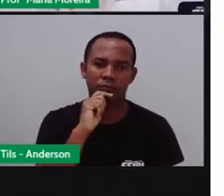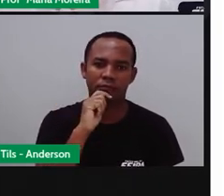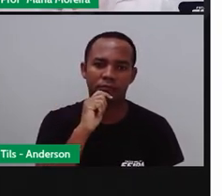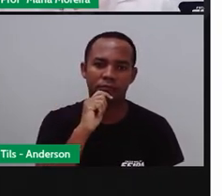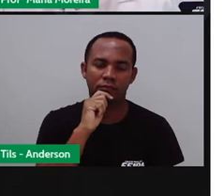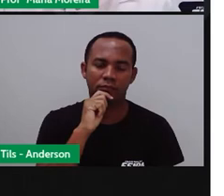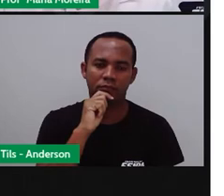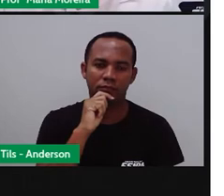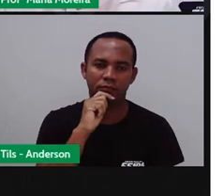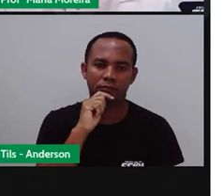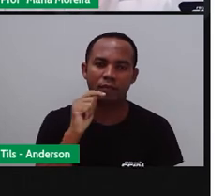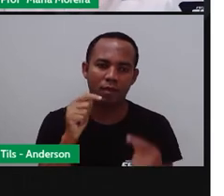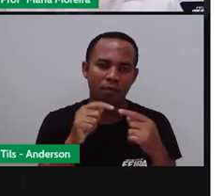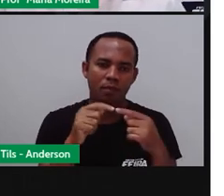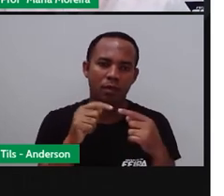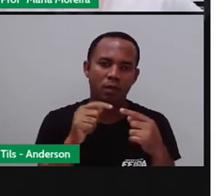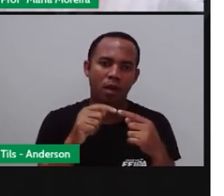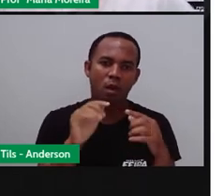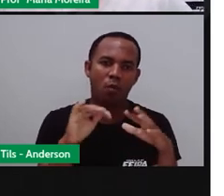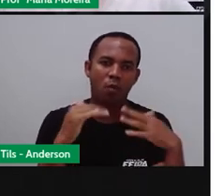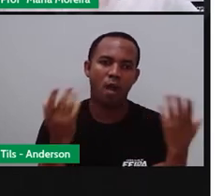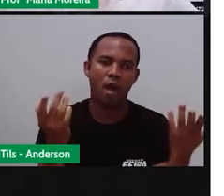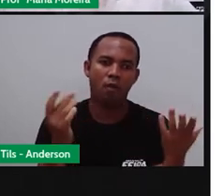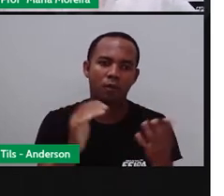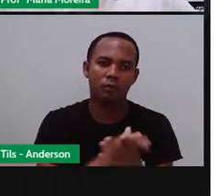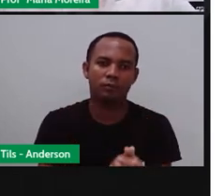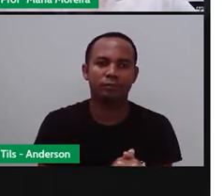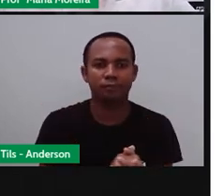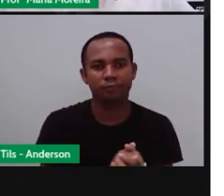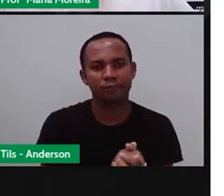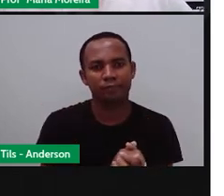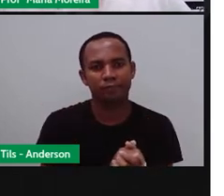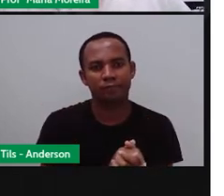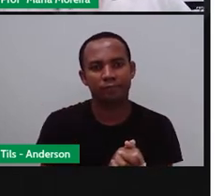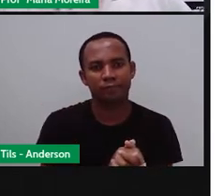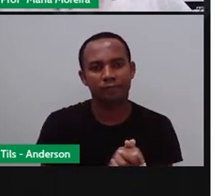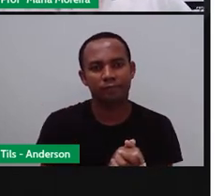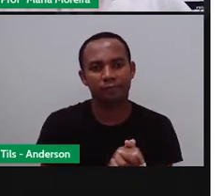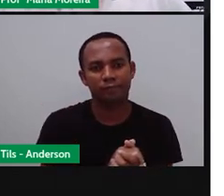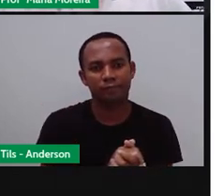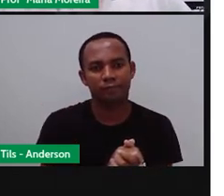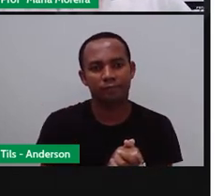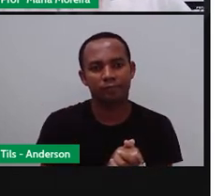maçã, com lata ou com papel. Você acha que Renan rima com o quê, Anderson?